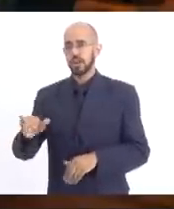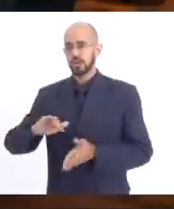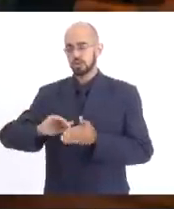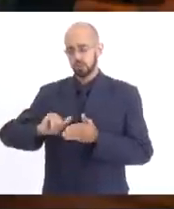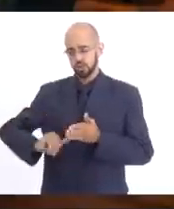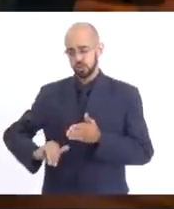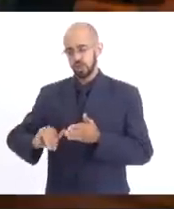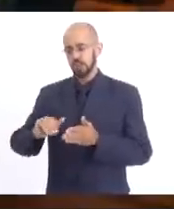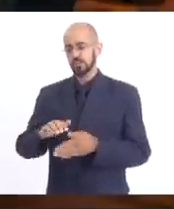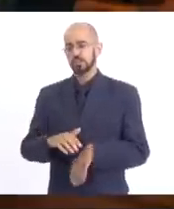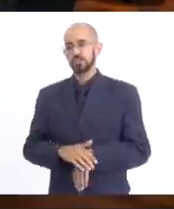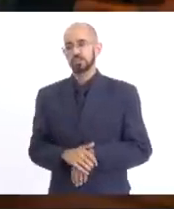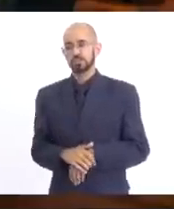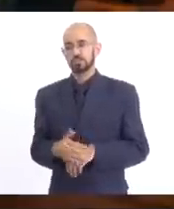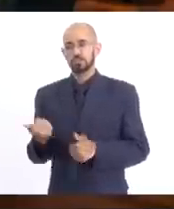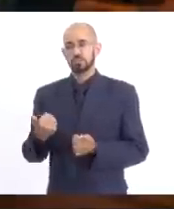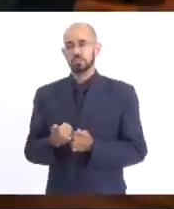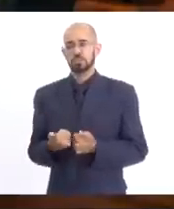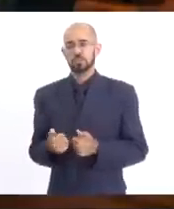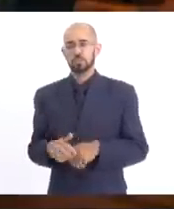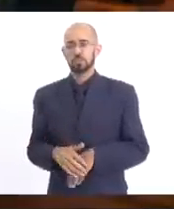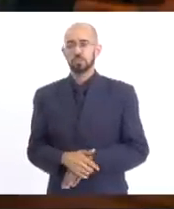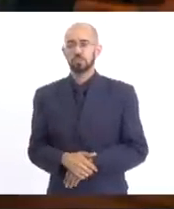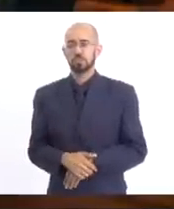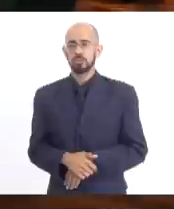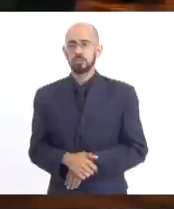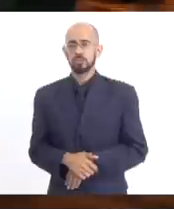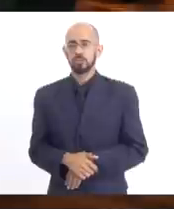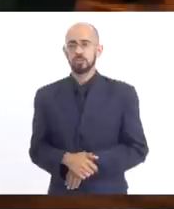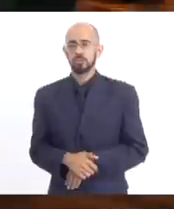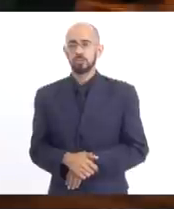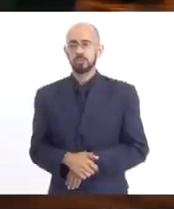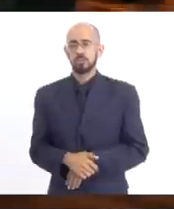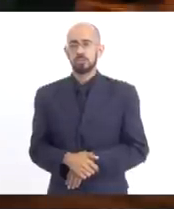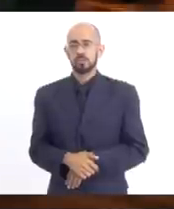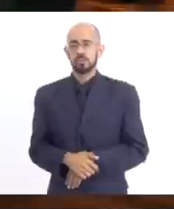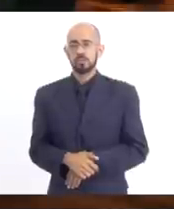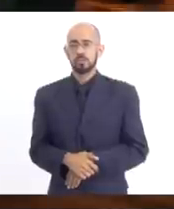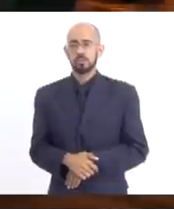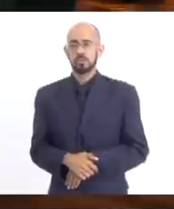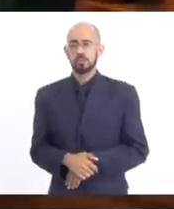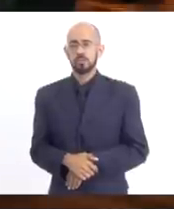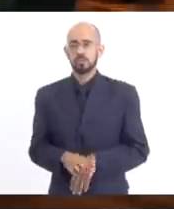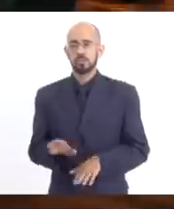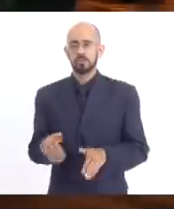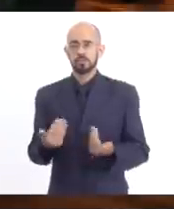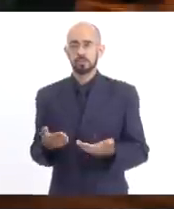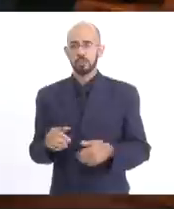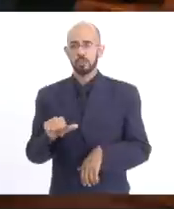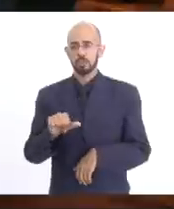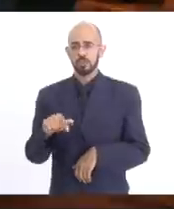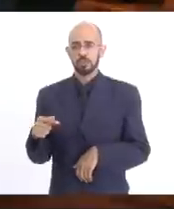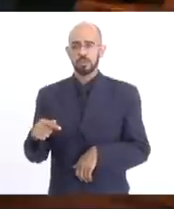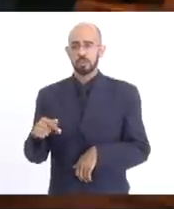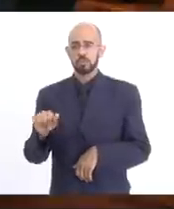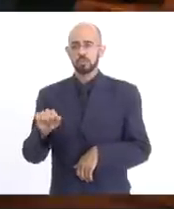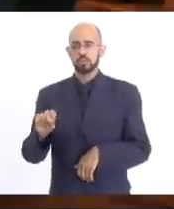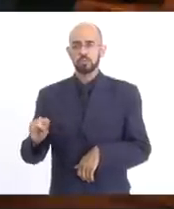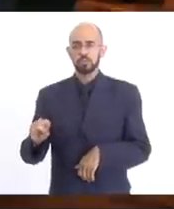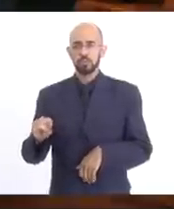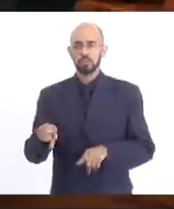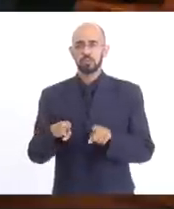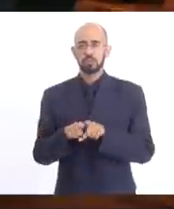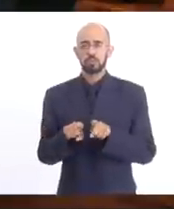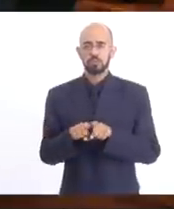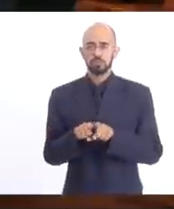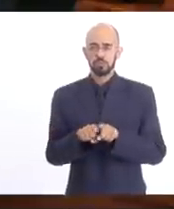do substitutivo. Hã? Então, o 17 e 18, o artigo 17 e 18